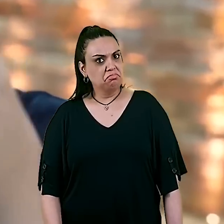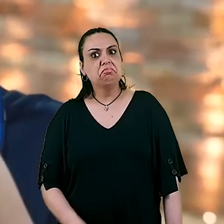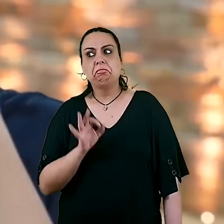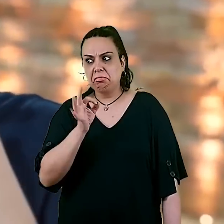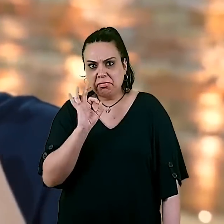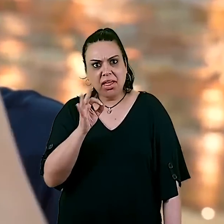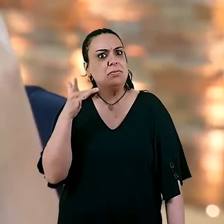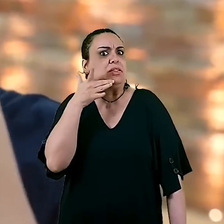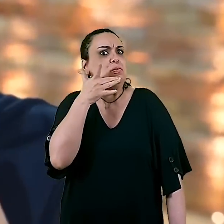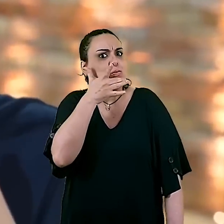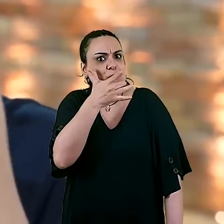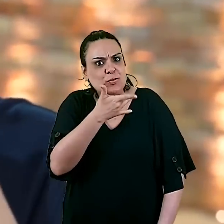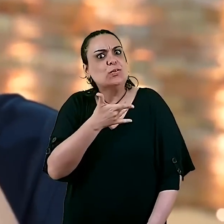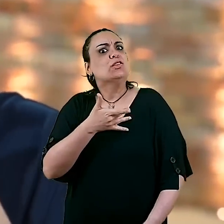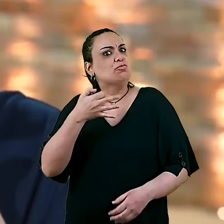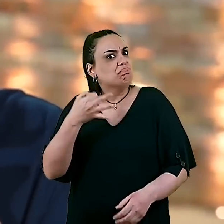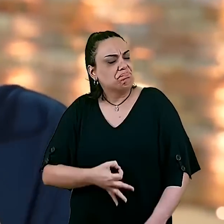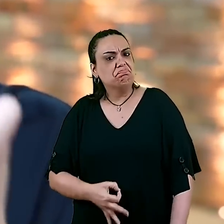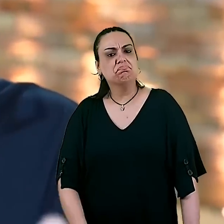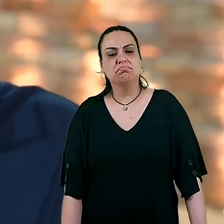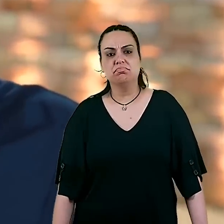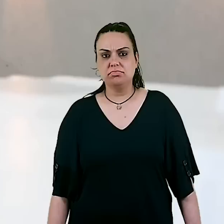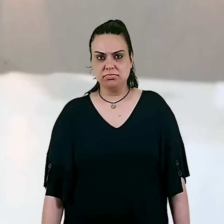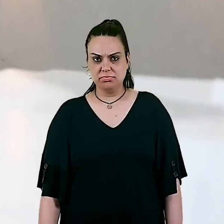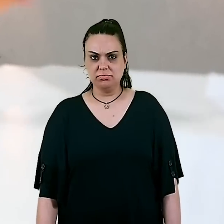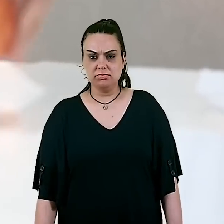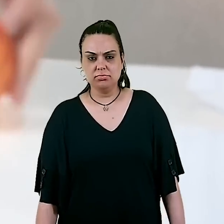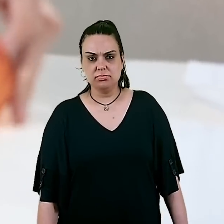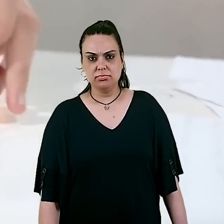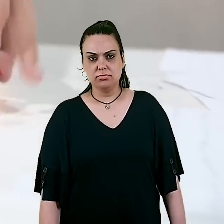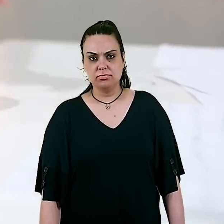Não é que tá gostosa mesmo, professora?